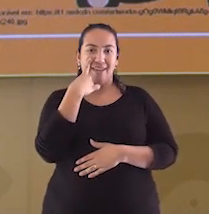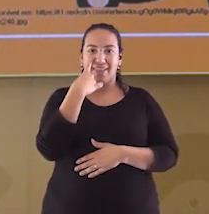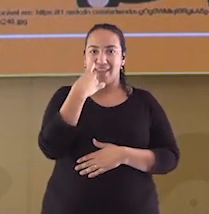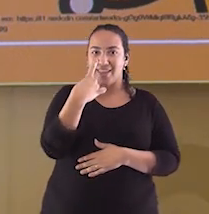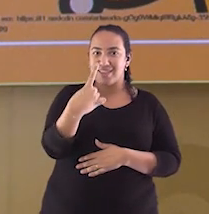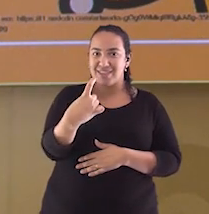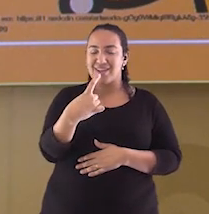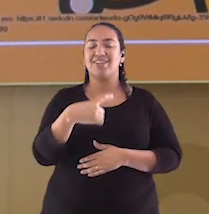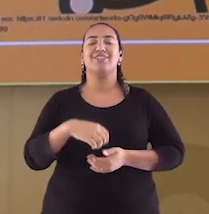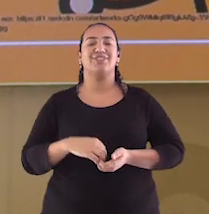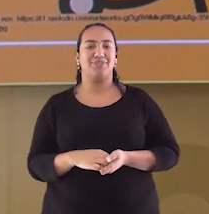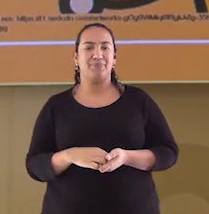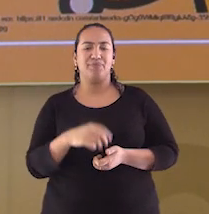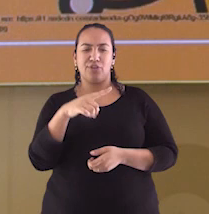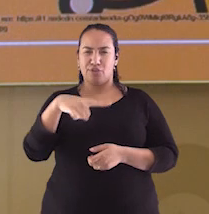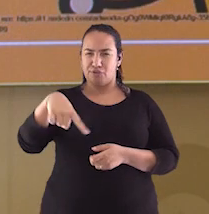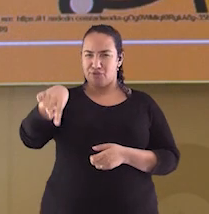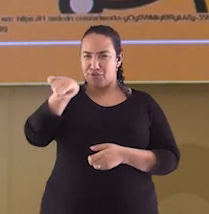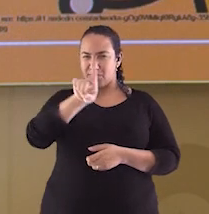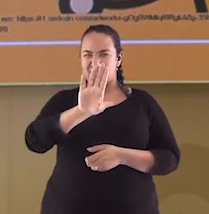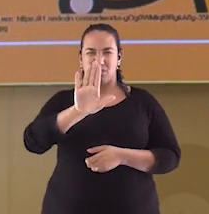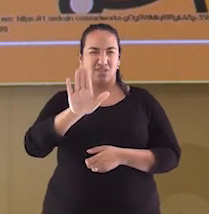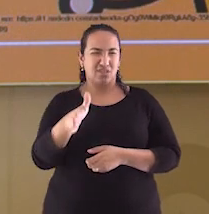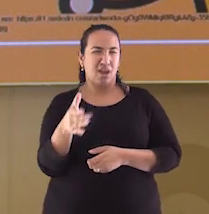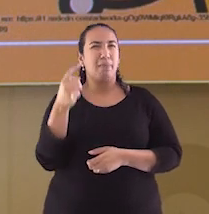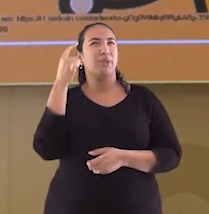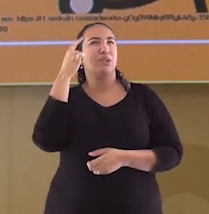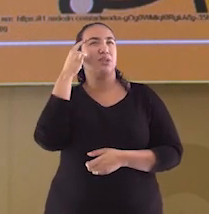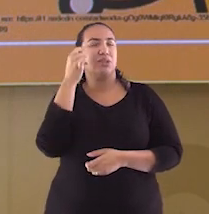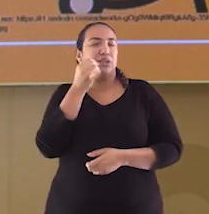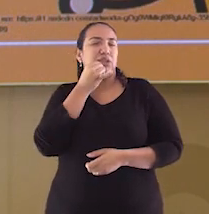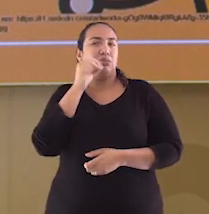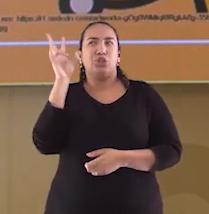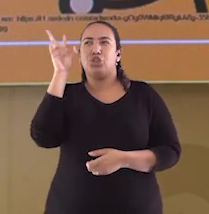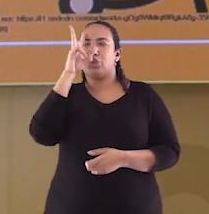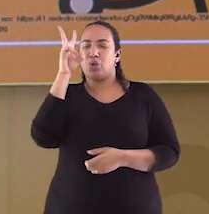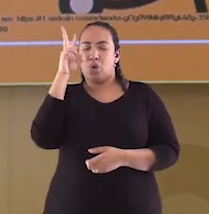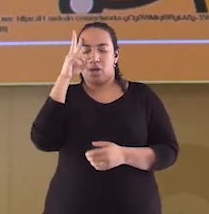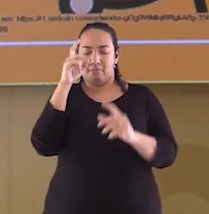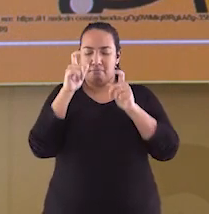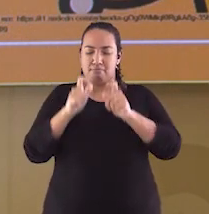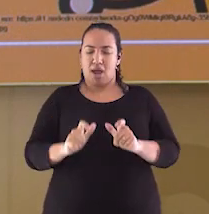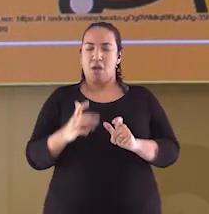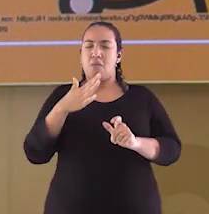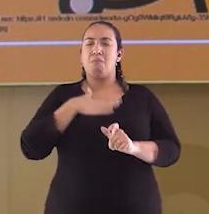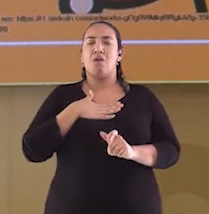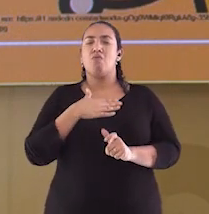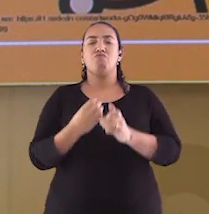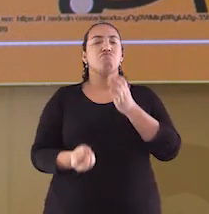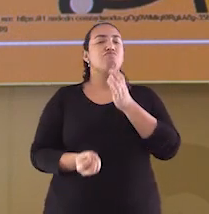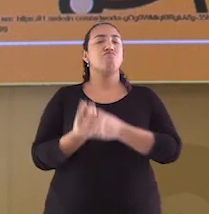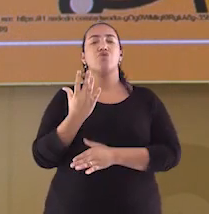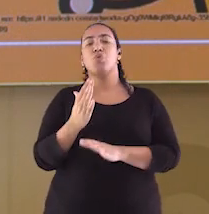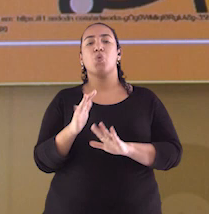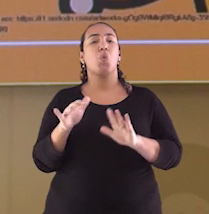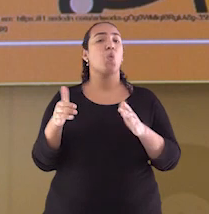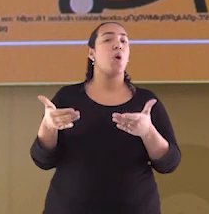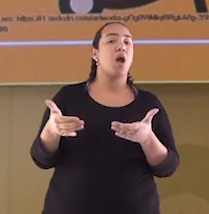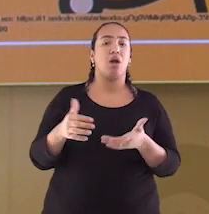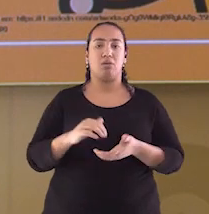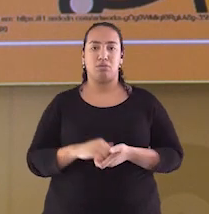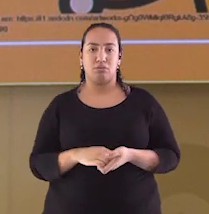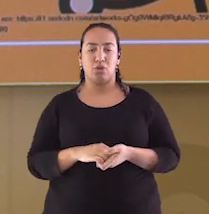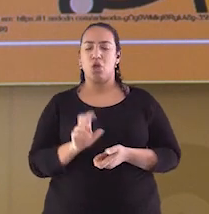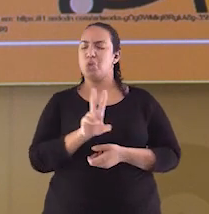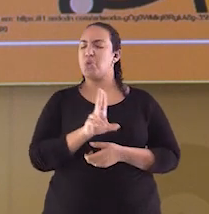encontrar. Você já se perguntou sobre a história do seu bairro? Quando ele foi fundado? Por que recebeu